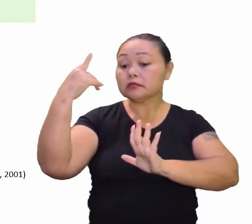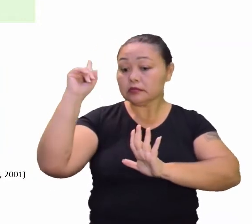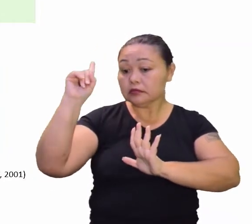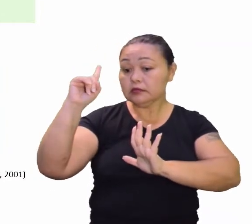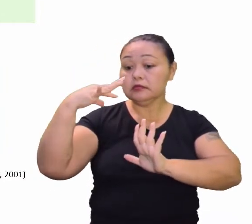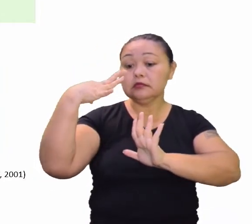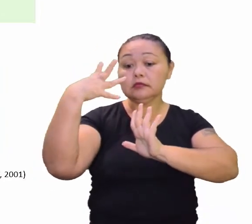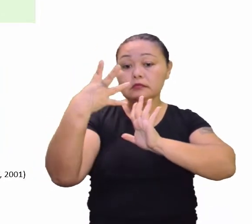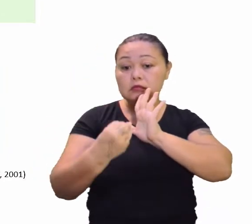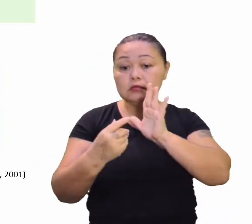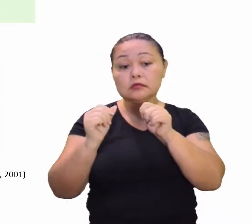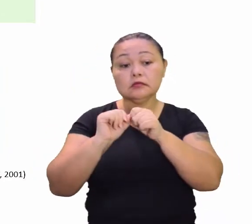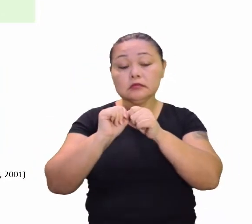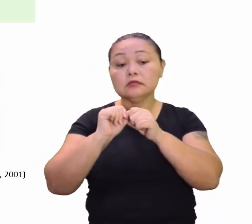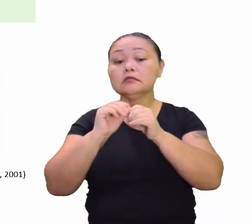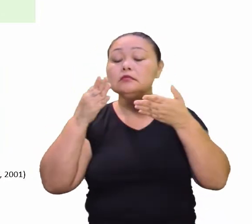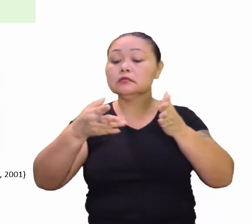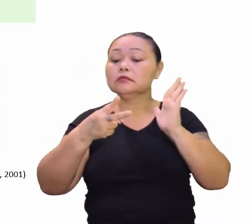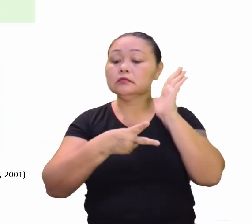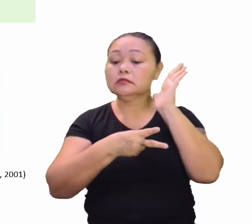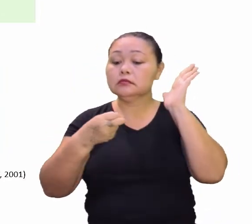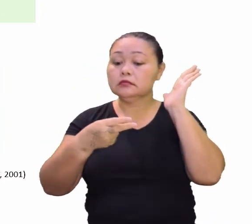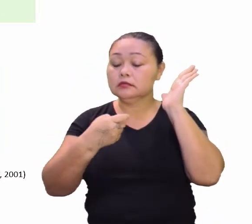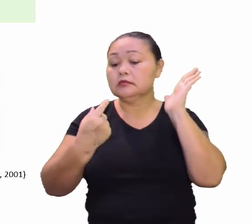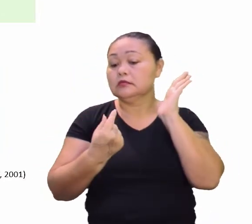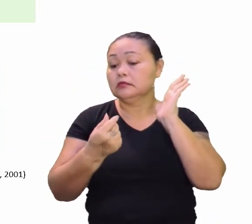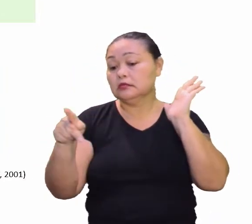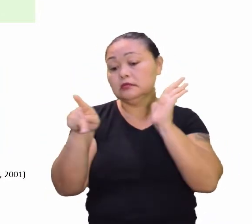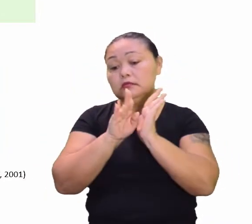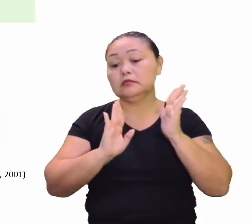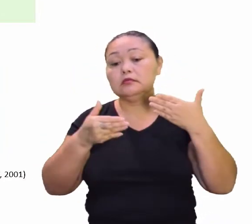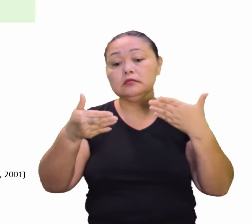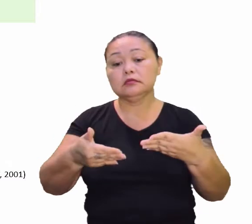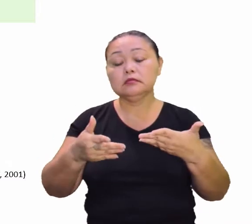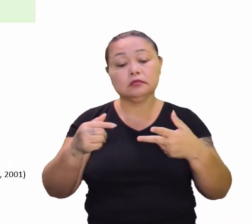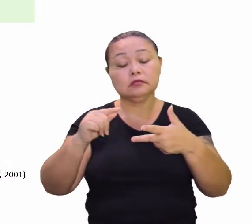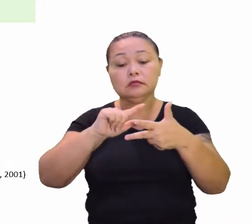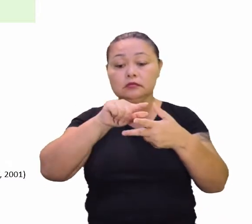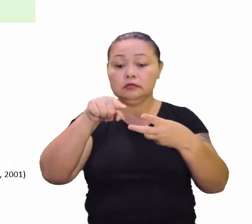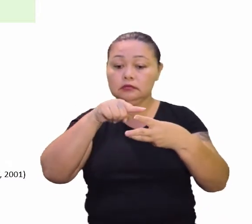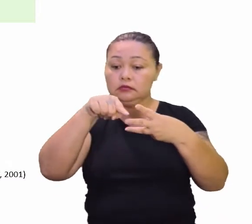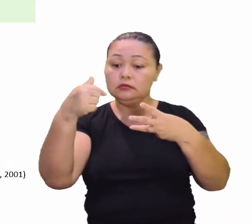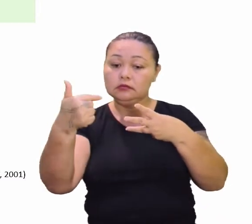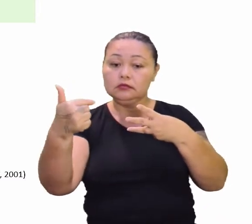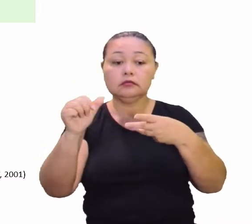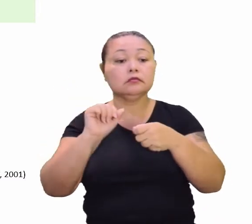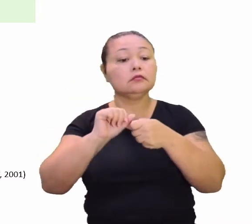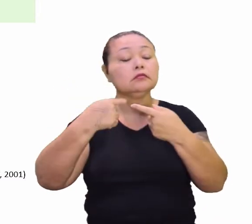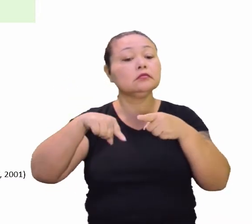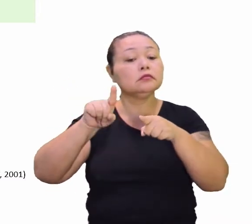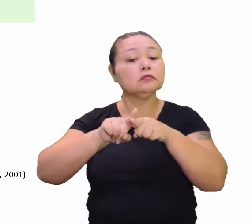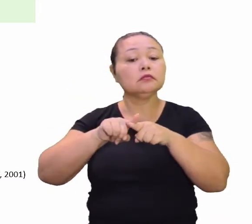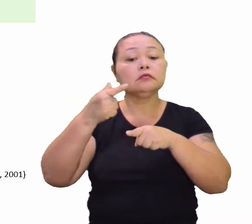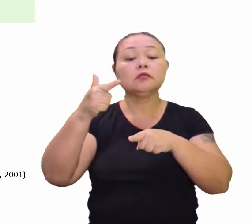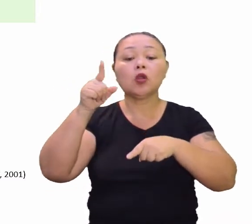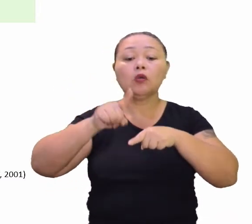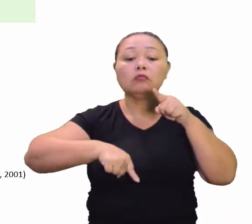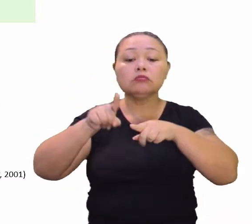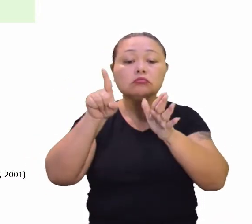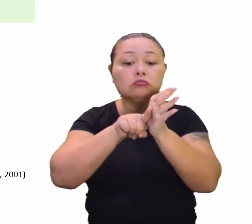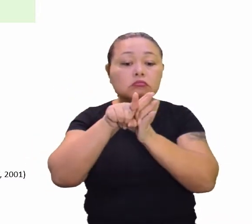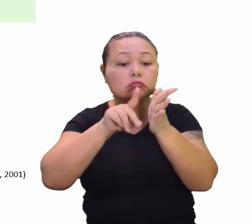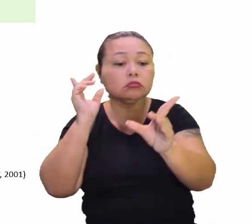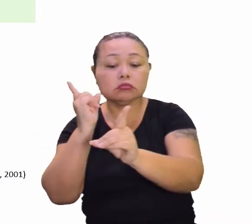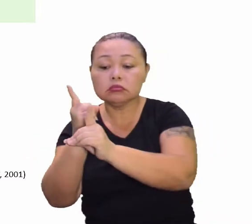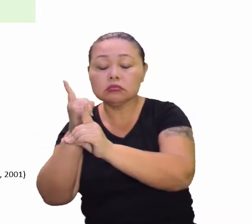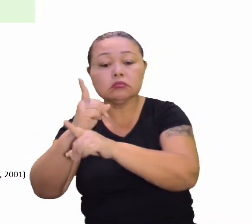sempre submetida a uma economia extrativista. Aquilo que eu falei há pouco para vocês, ó, setor primário. Outros produtos pesquisados e encontrados